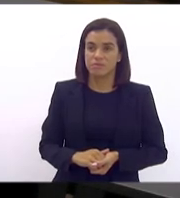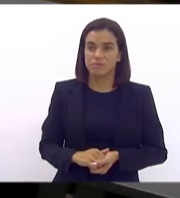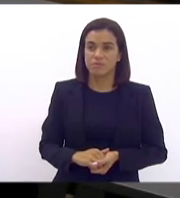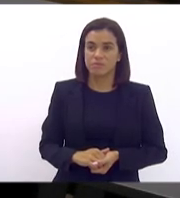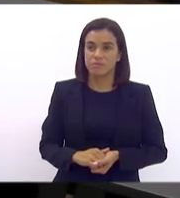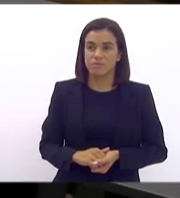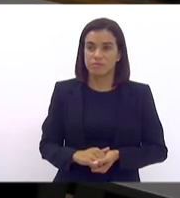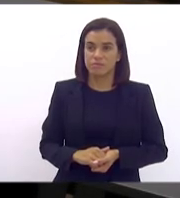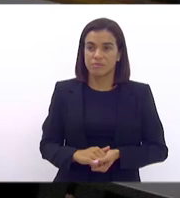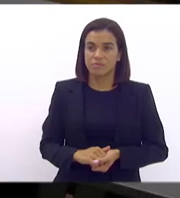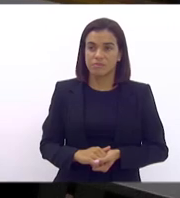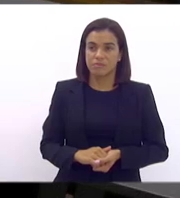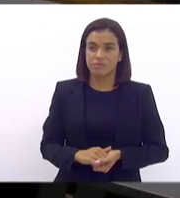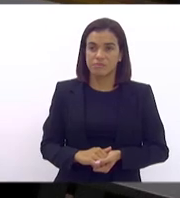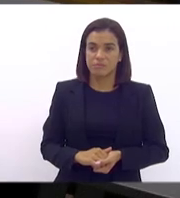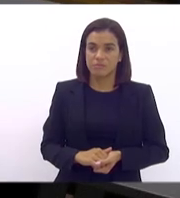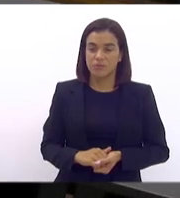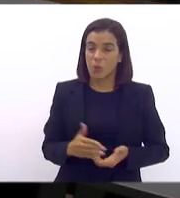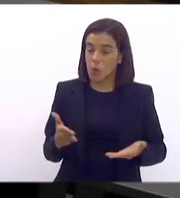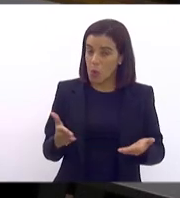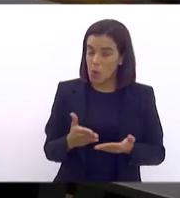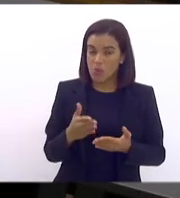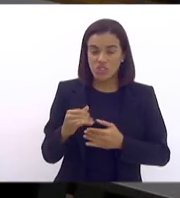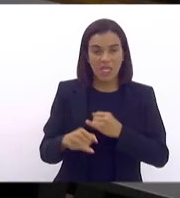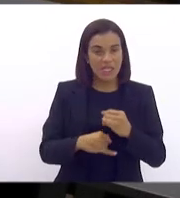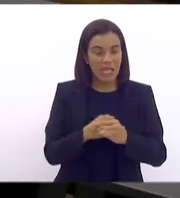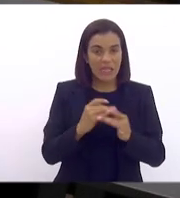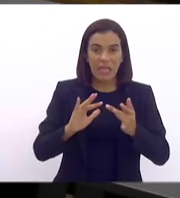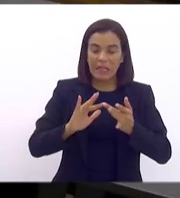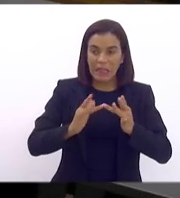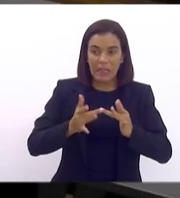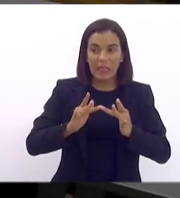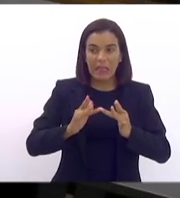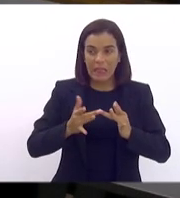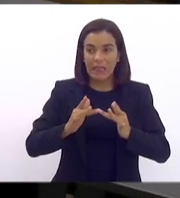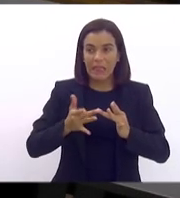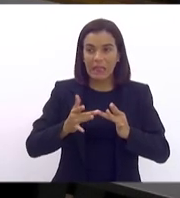Deputada Verônica, deputado. Gente, hoje a conexão tá, hein?